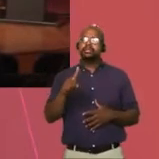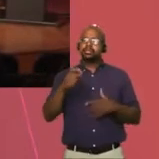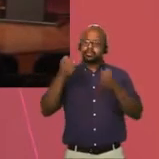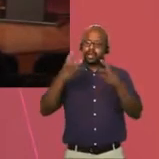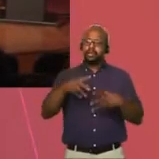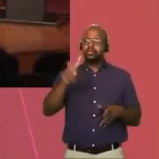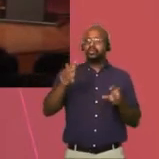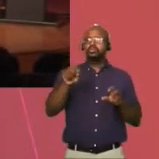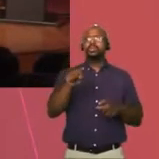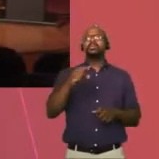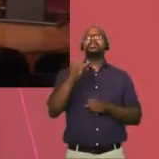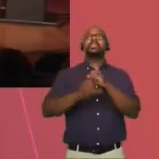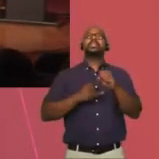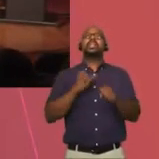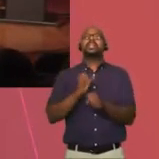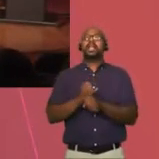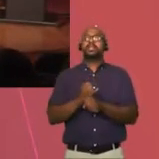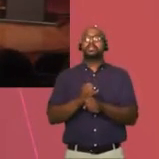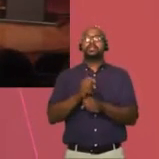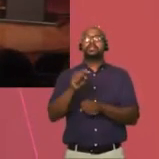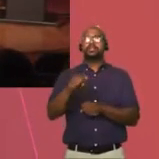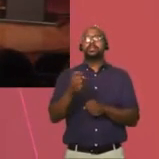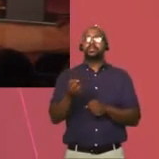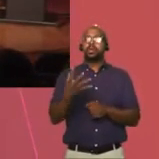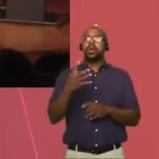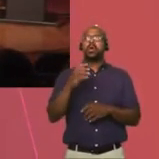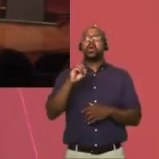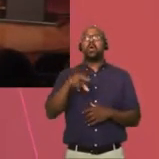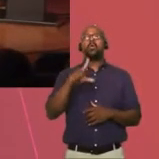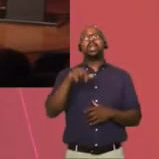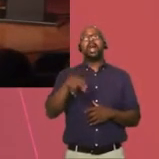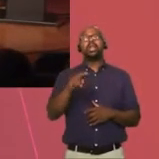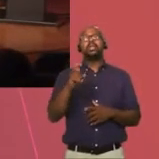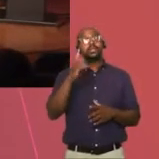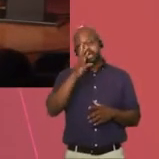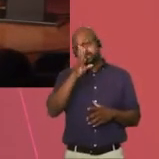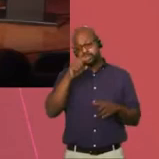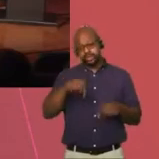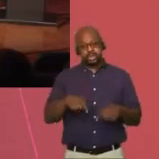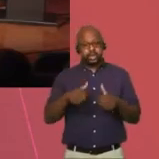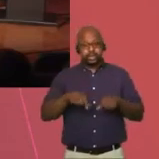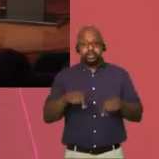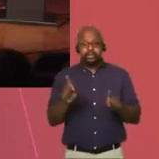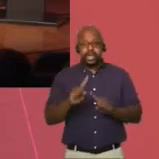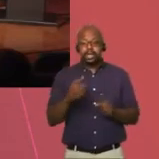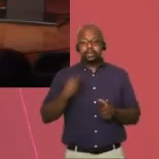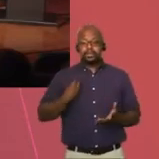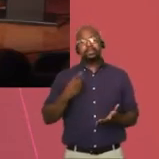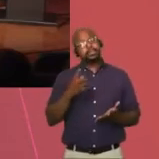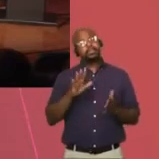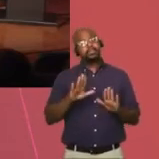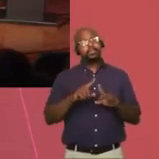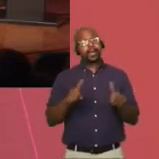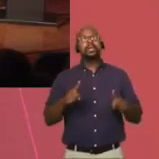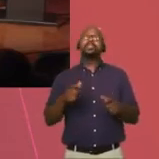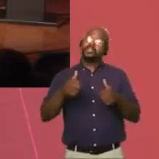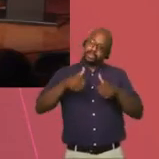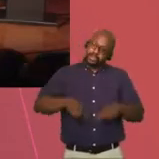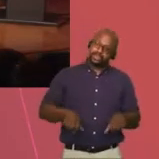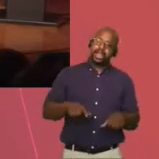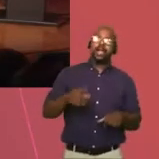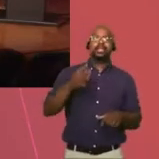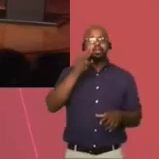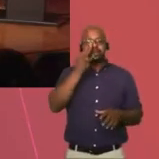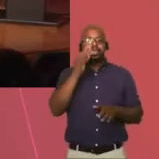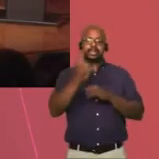sobre isso a gente Recebeu agora uma internet vinda online de quem tá assistindo a gente que não tá aqui presencialmente mas está